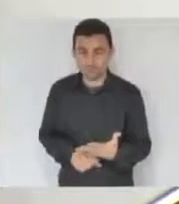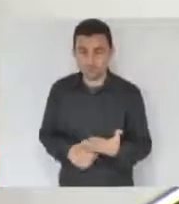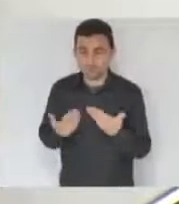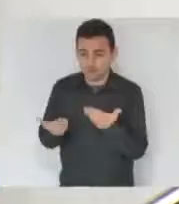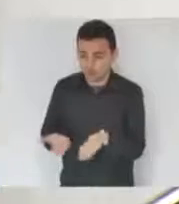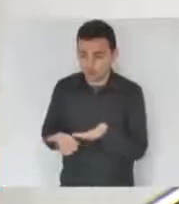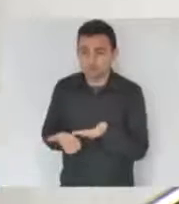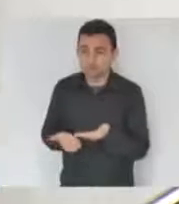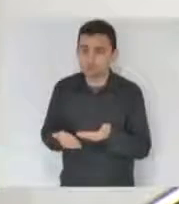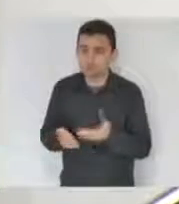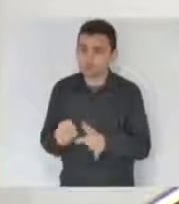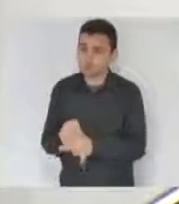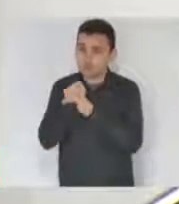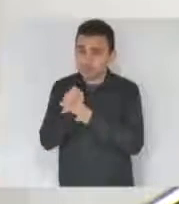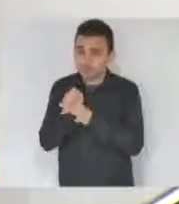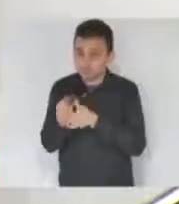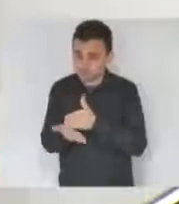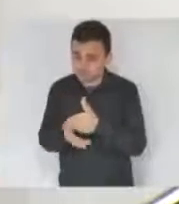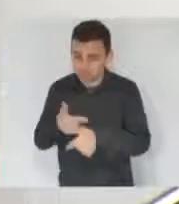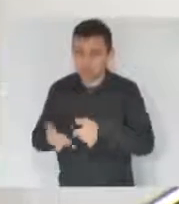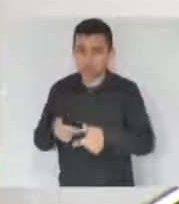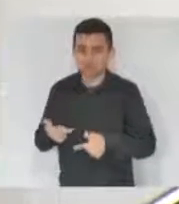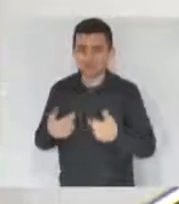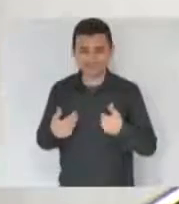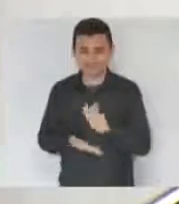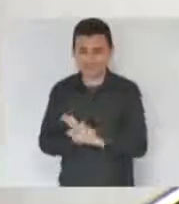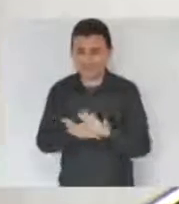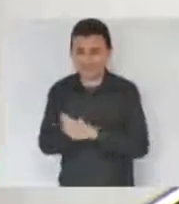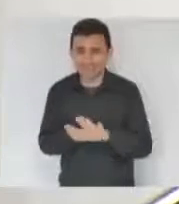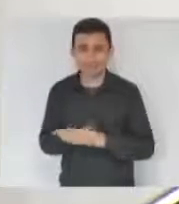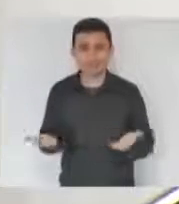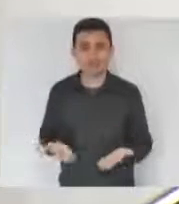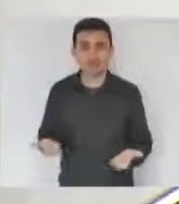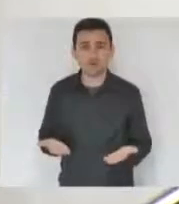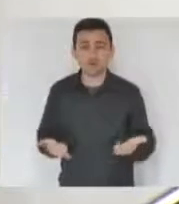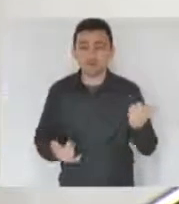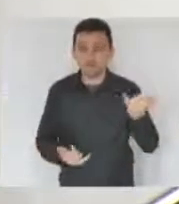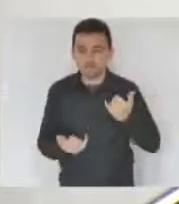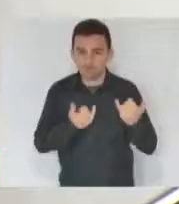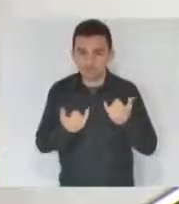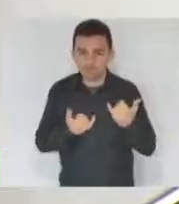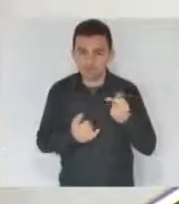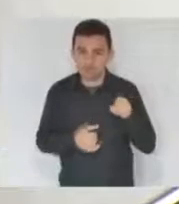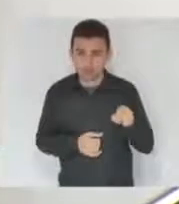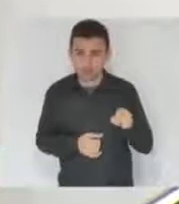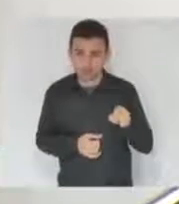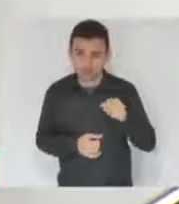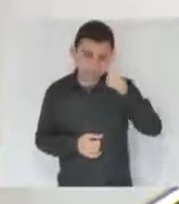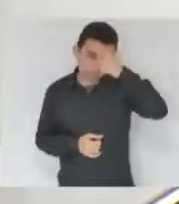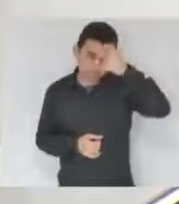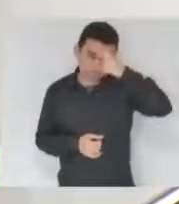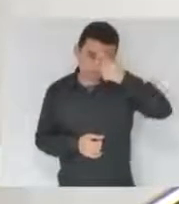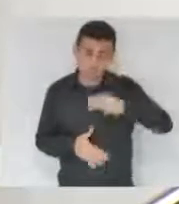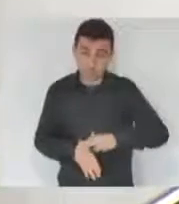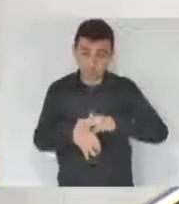funcionando com segurança. Mas não temos nada, absolutamente nada, e a informação do deputado Maurício Scudillac, que é líder do